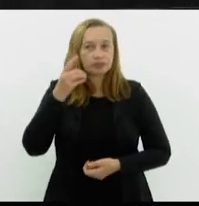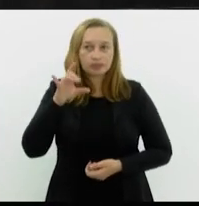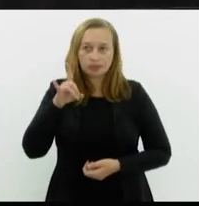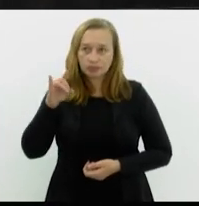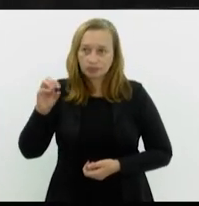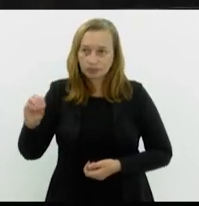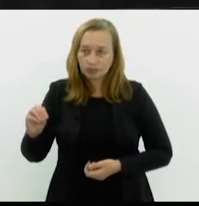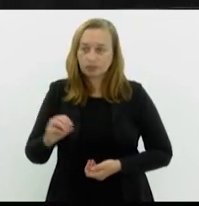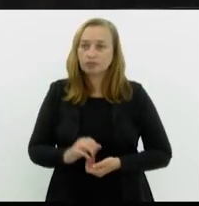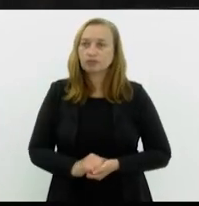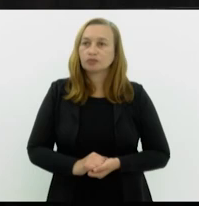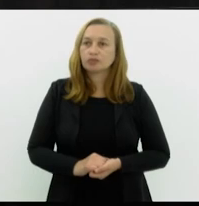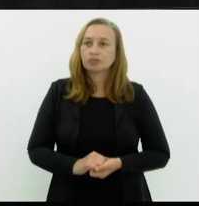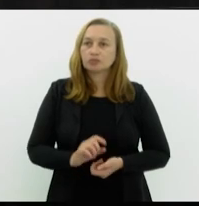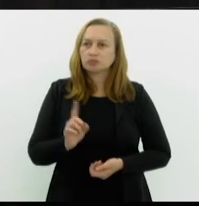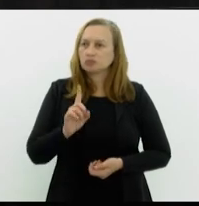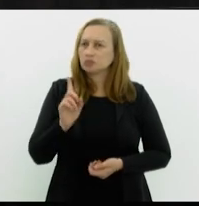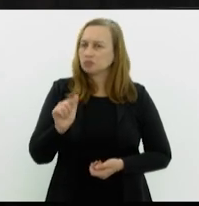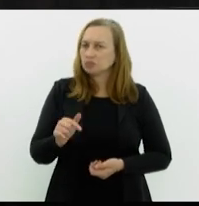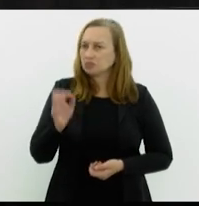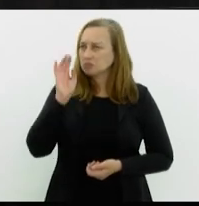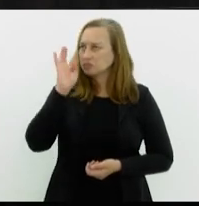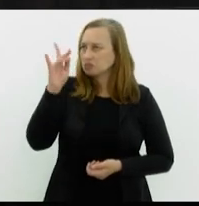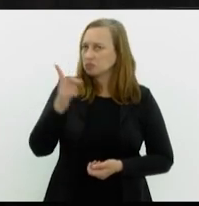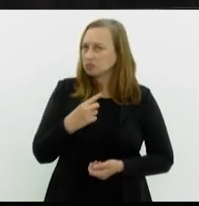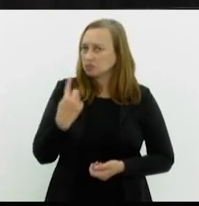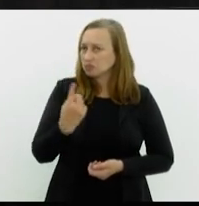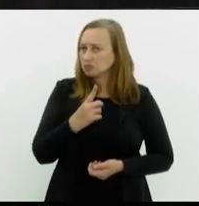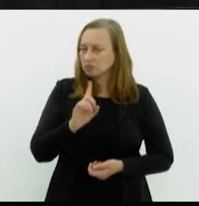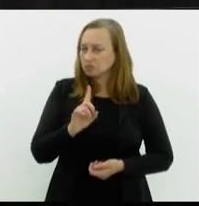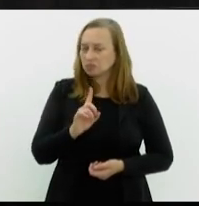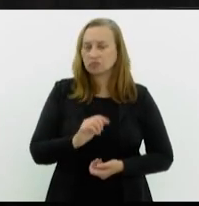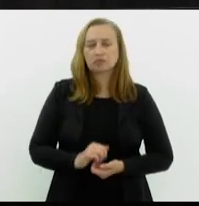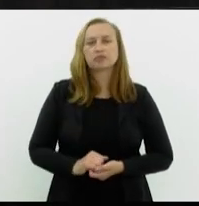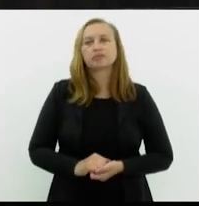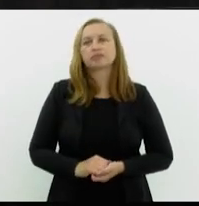Caiado, não é o nosso sonho, longe de sê-lo.